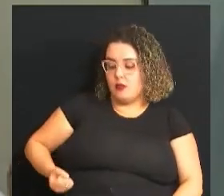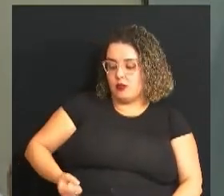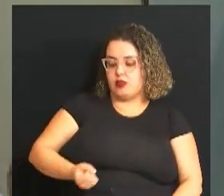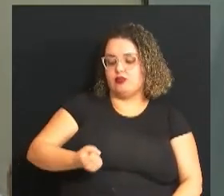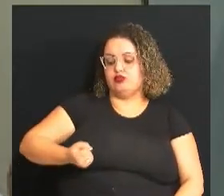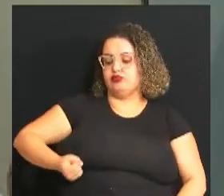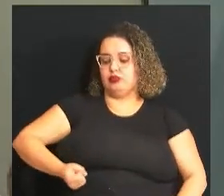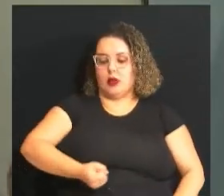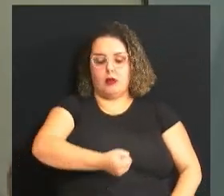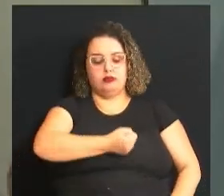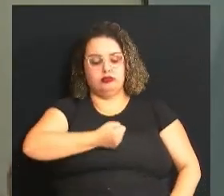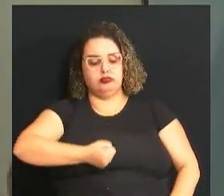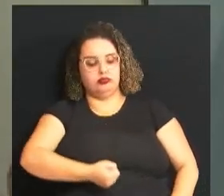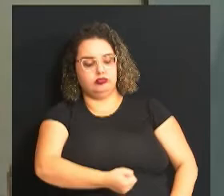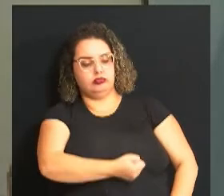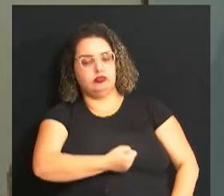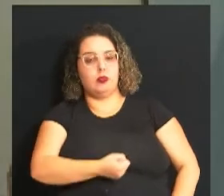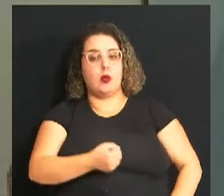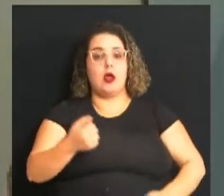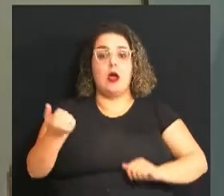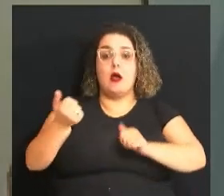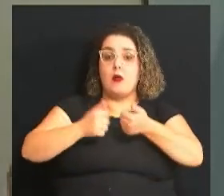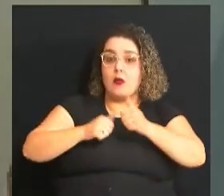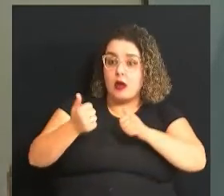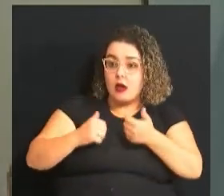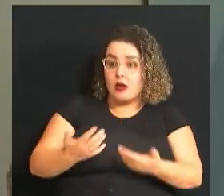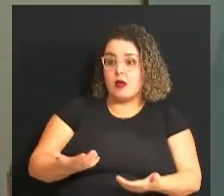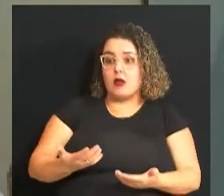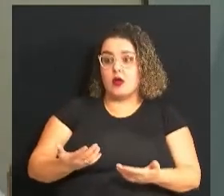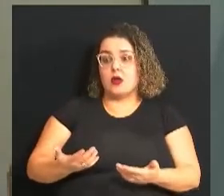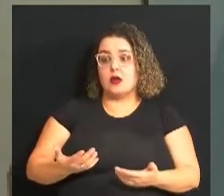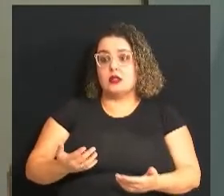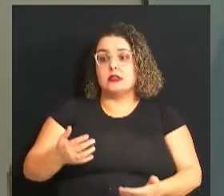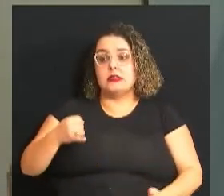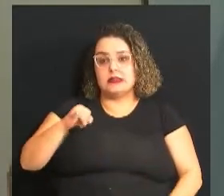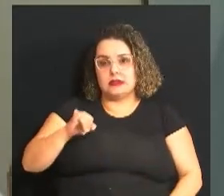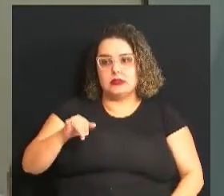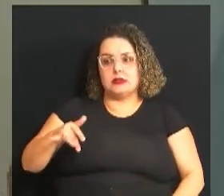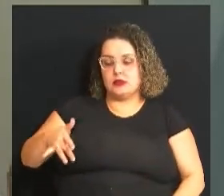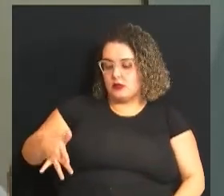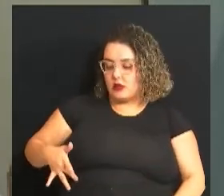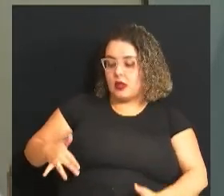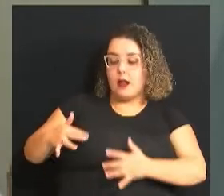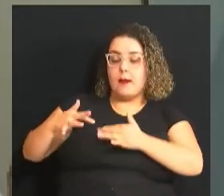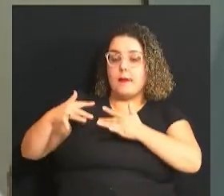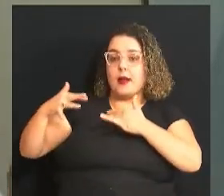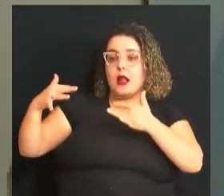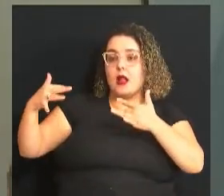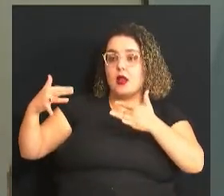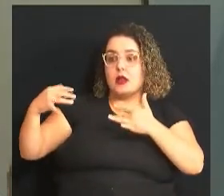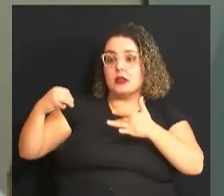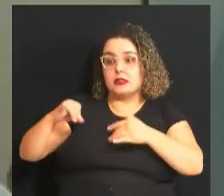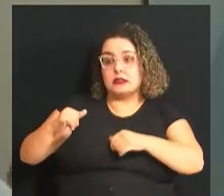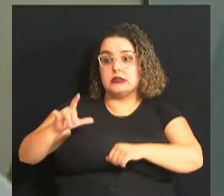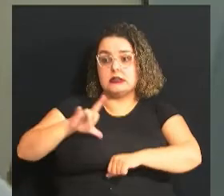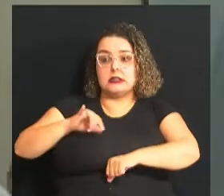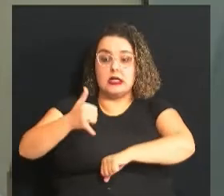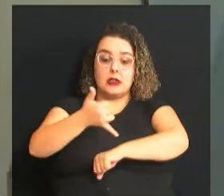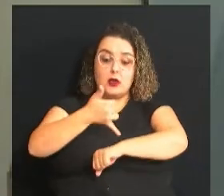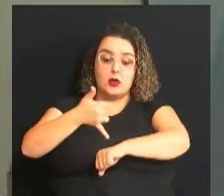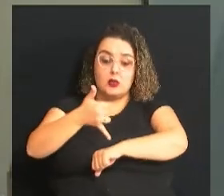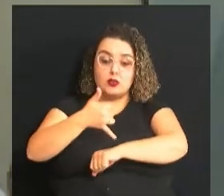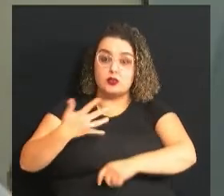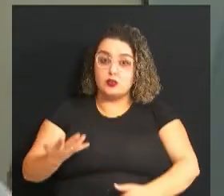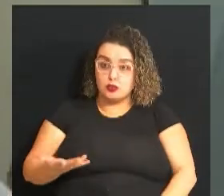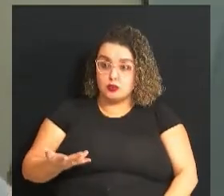em que o médico avalia se o tecido do fígado ele está brilhoso, se tem muita gordura no fígado.